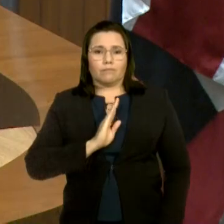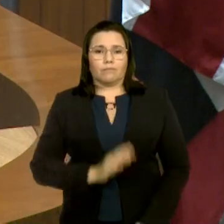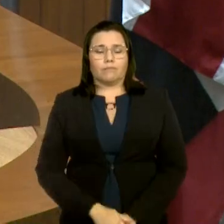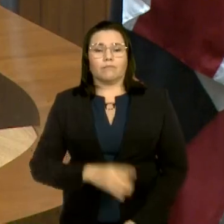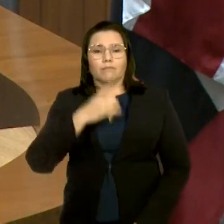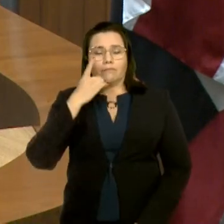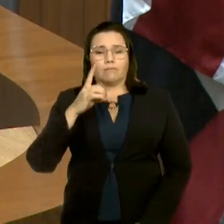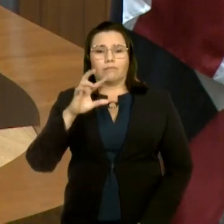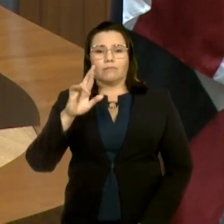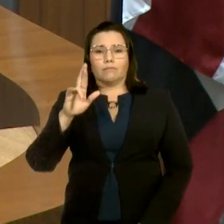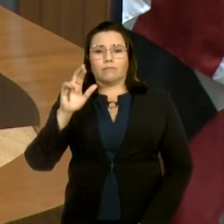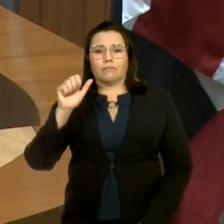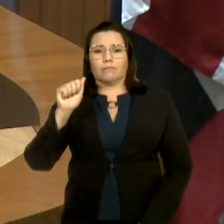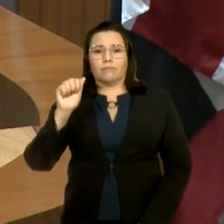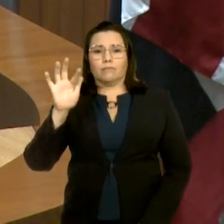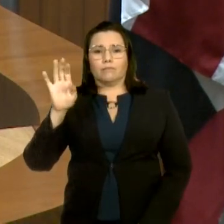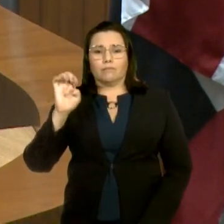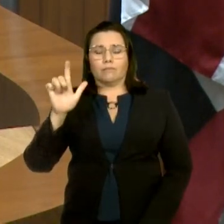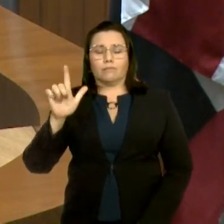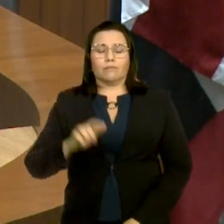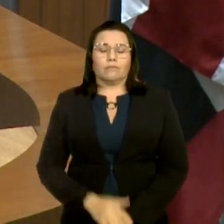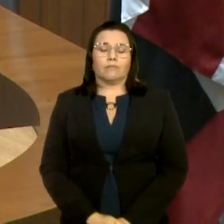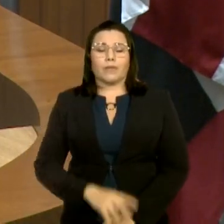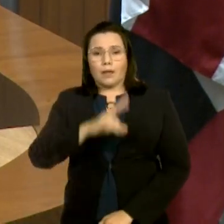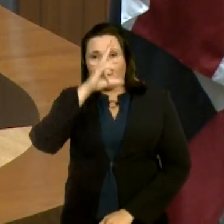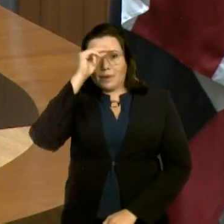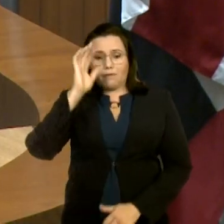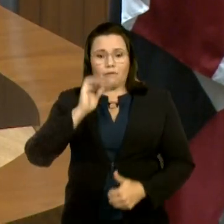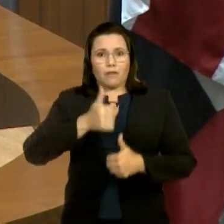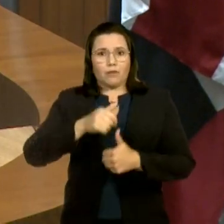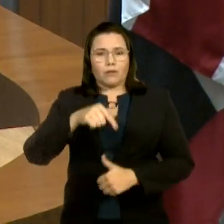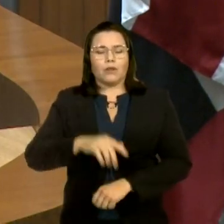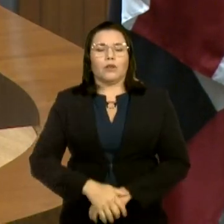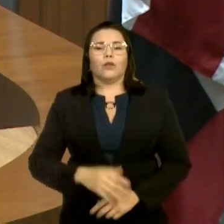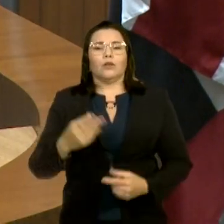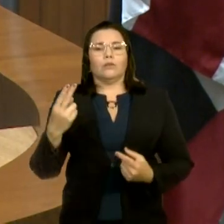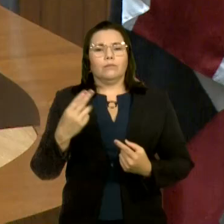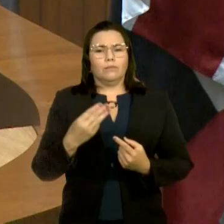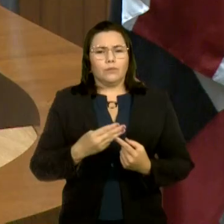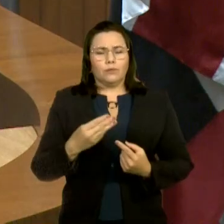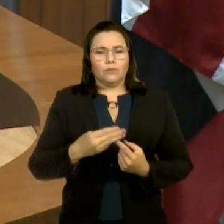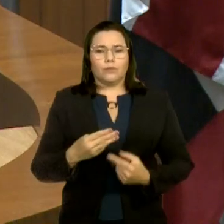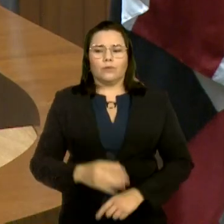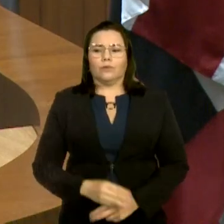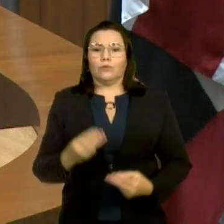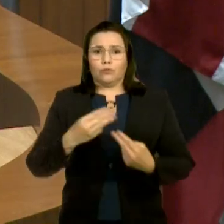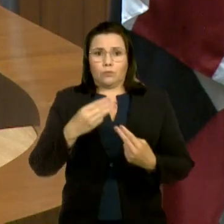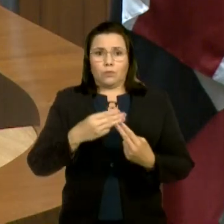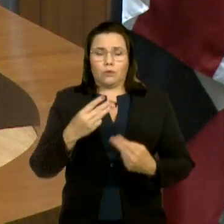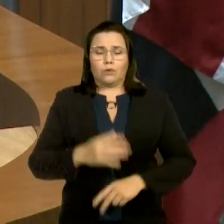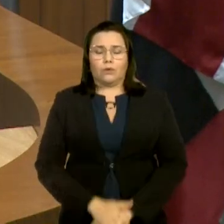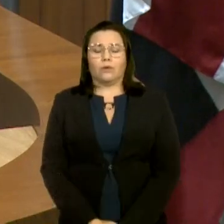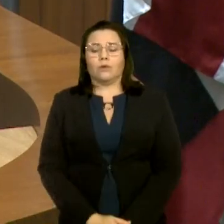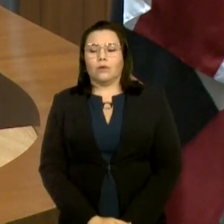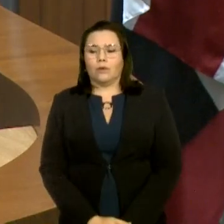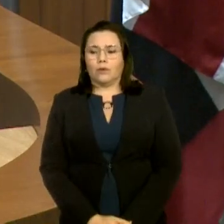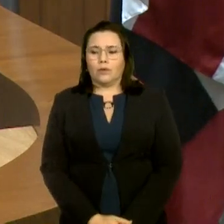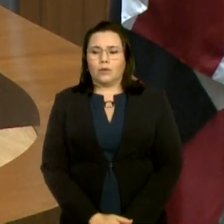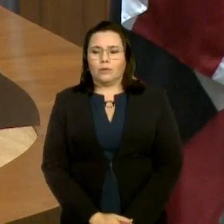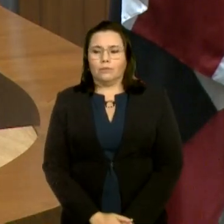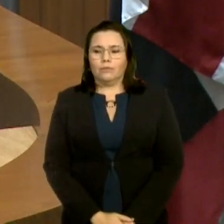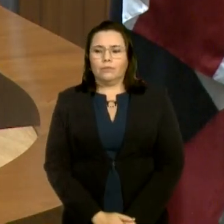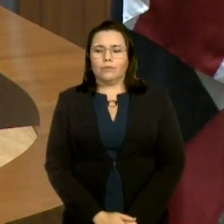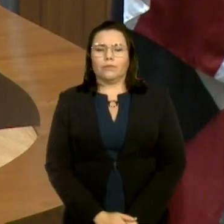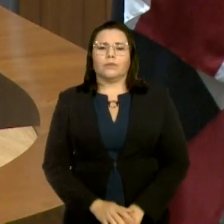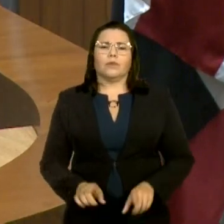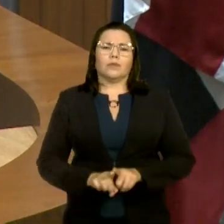eleito prefeito de Timon Deputado jelo foi eleito prefeito Santa Luzia que tenham êxito nas